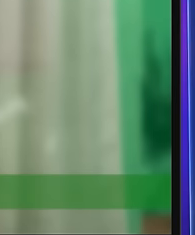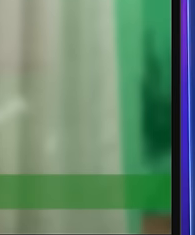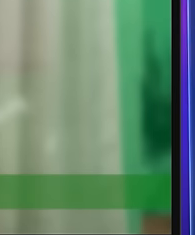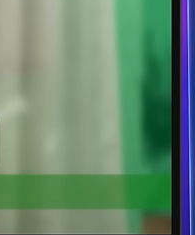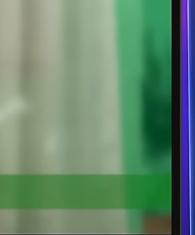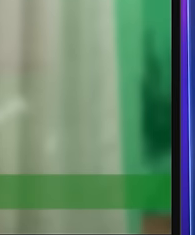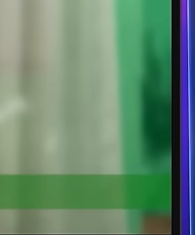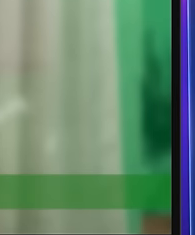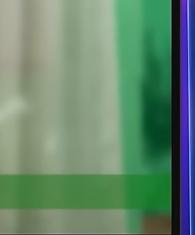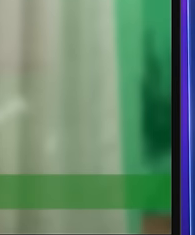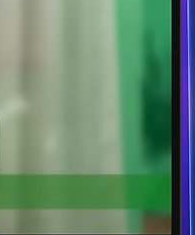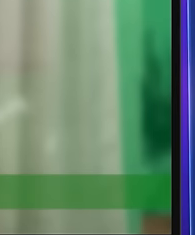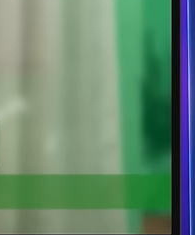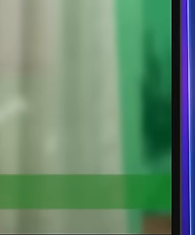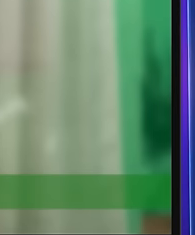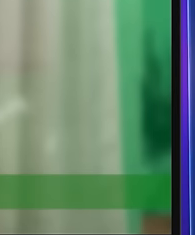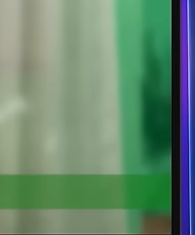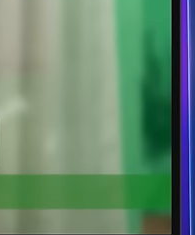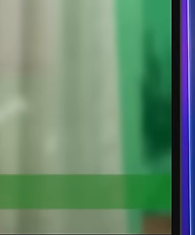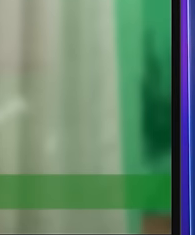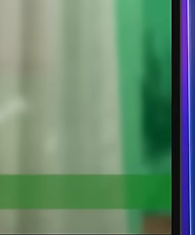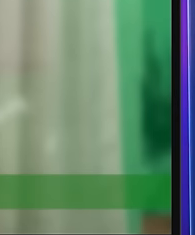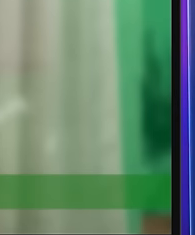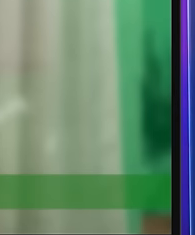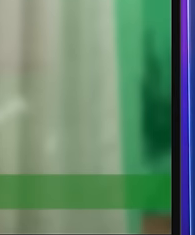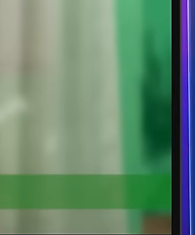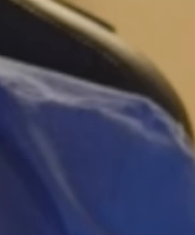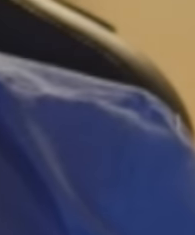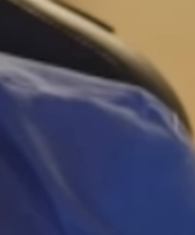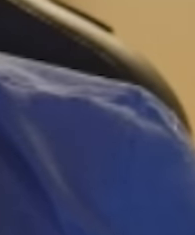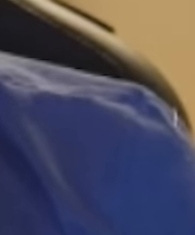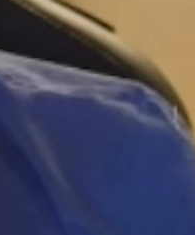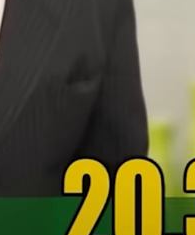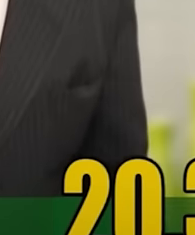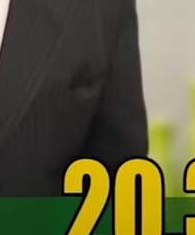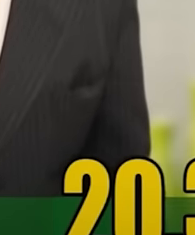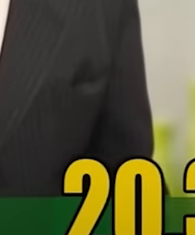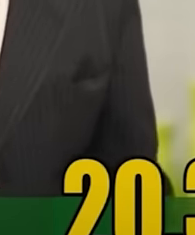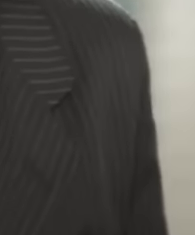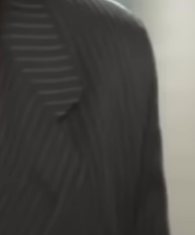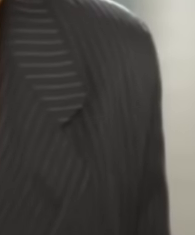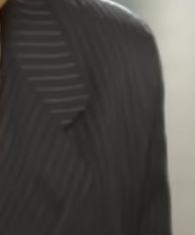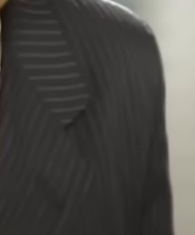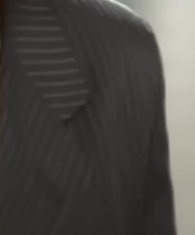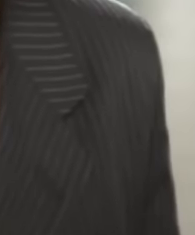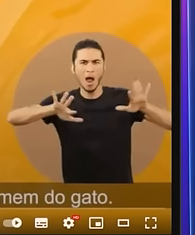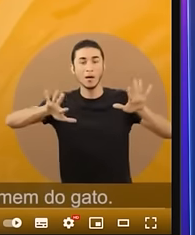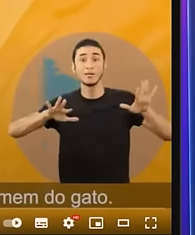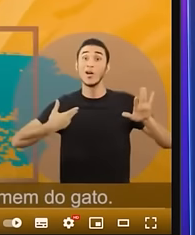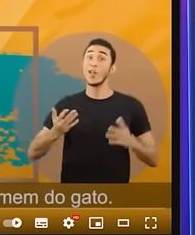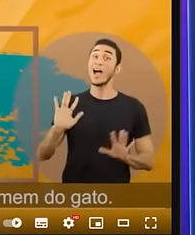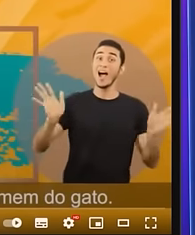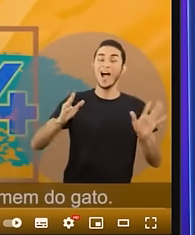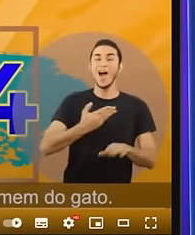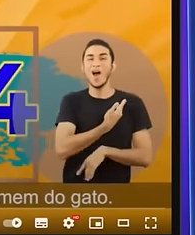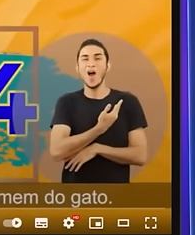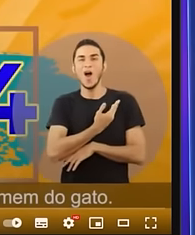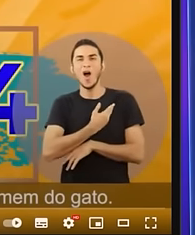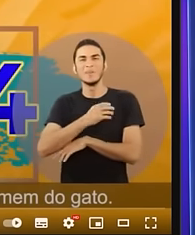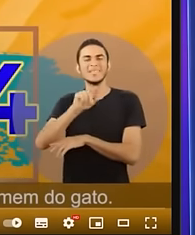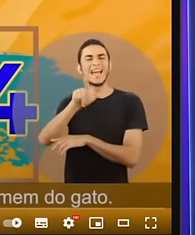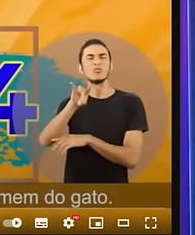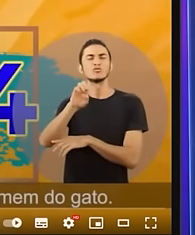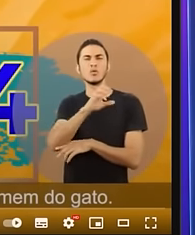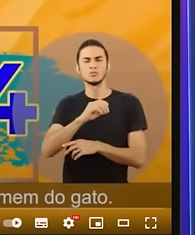30 anos protejo os seus animaizinhos, por isso sou o Zé Gatinho. 2346. Miau! Miau! Alô, amigo eleitor. Aqui quem